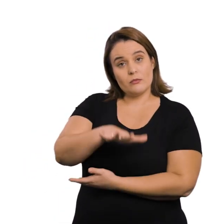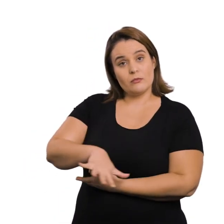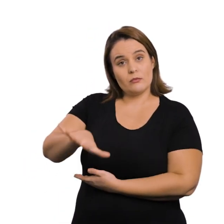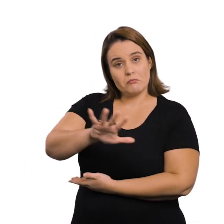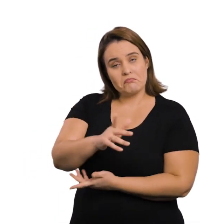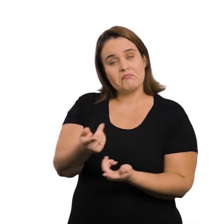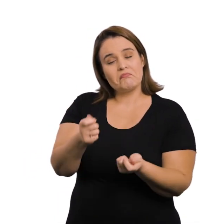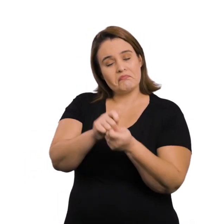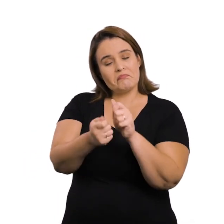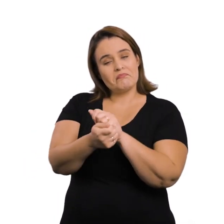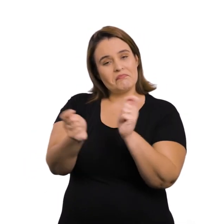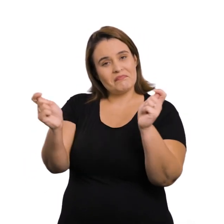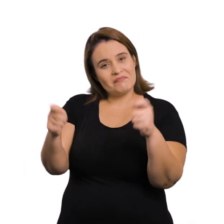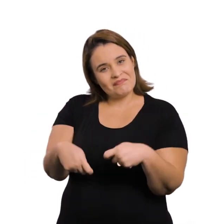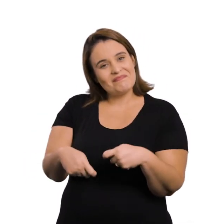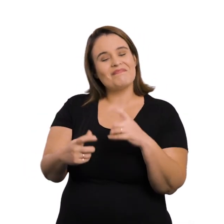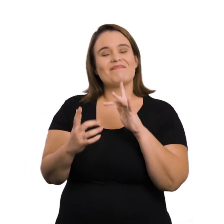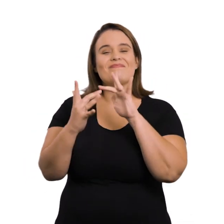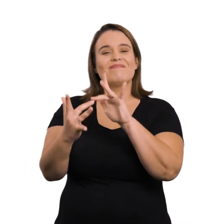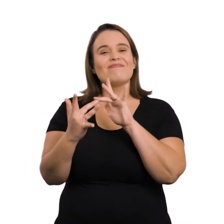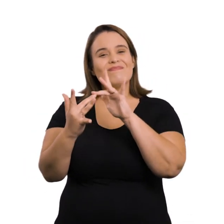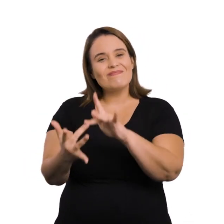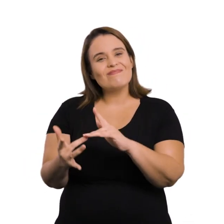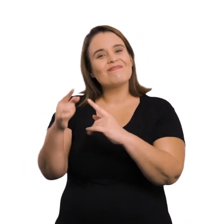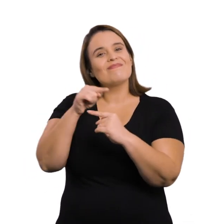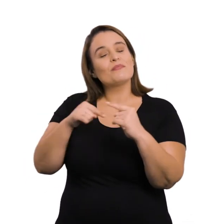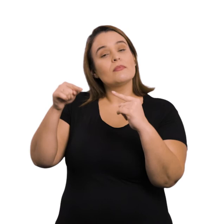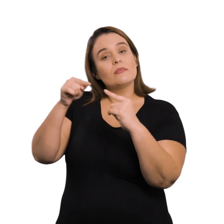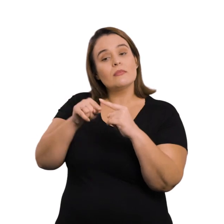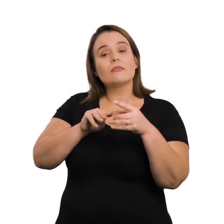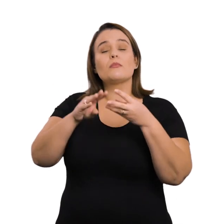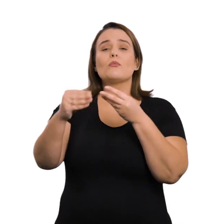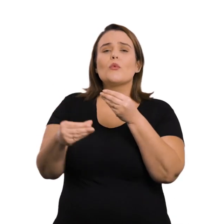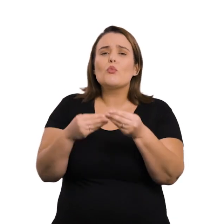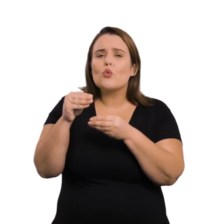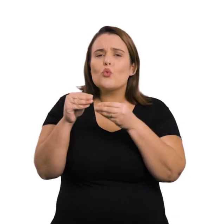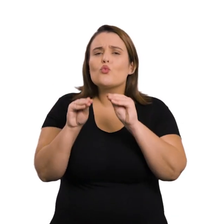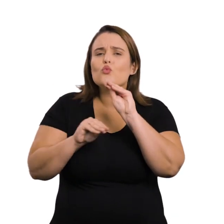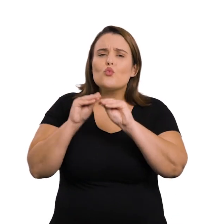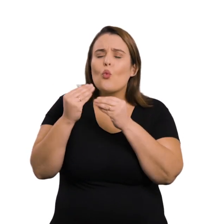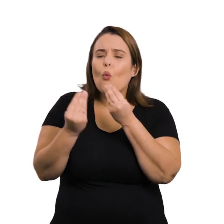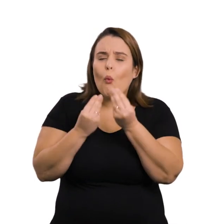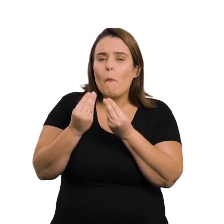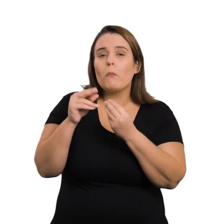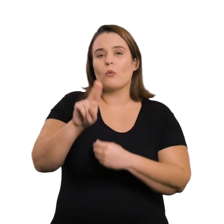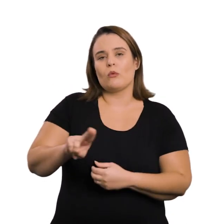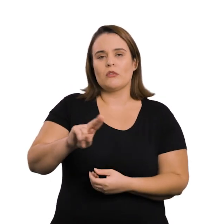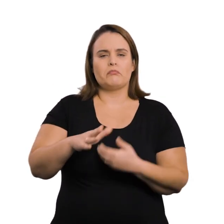e dimensões apropriados para interação, alcance, manipulação e uso,